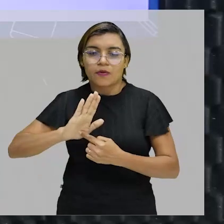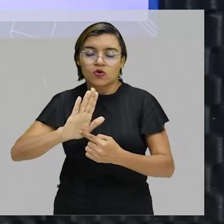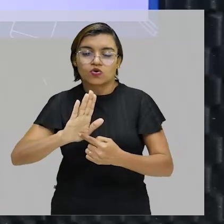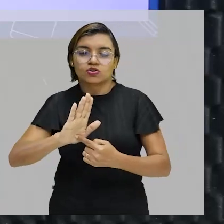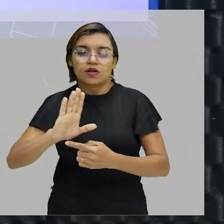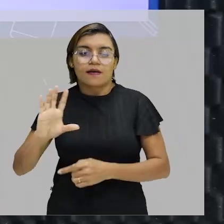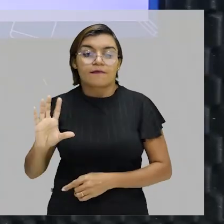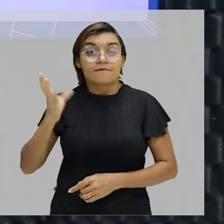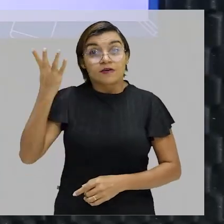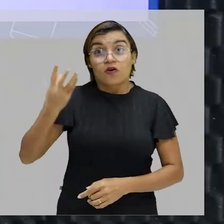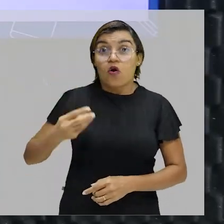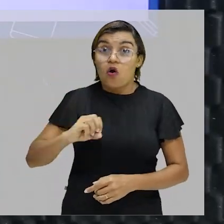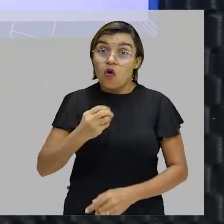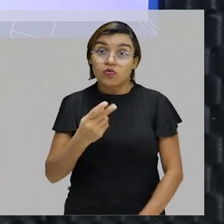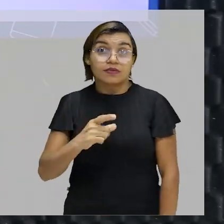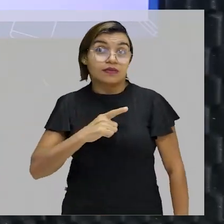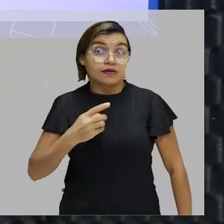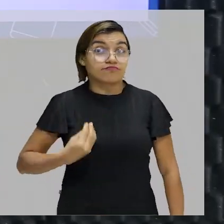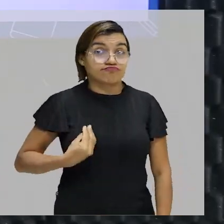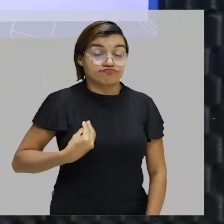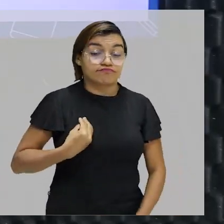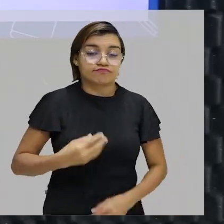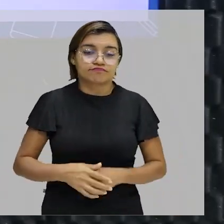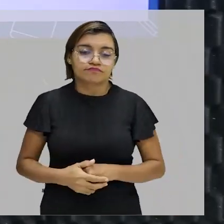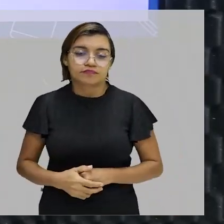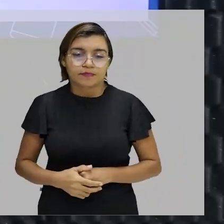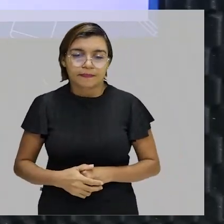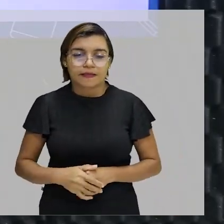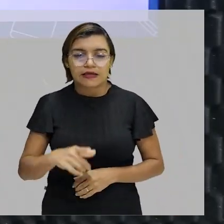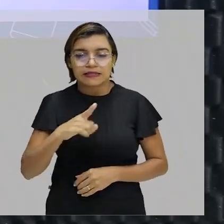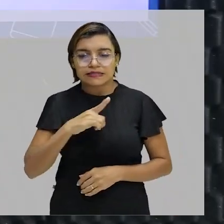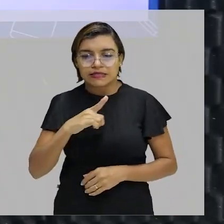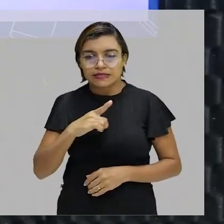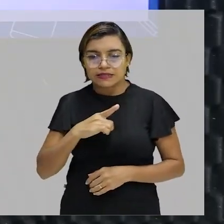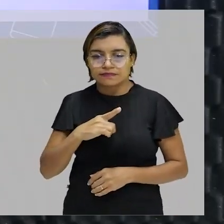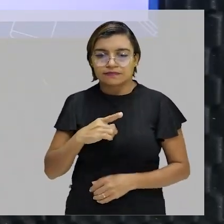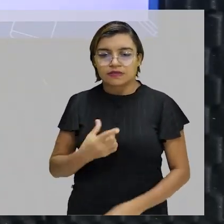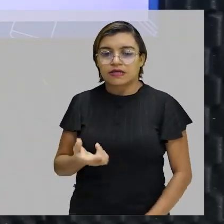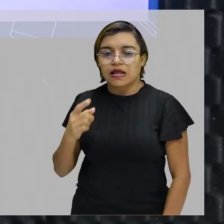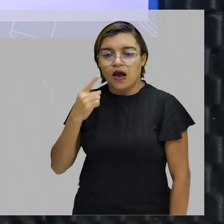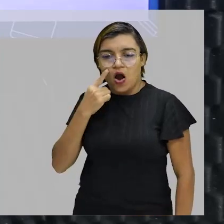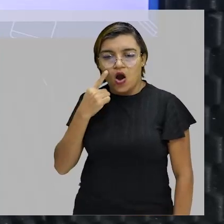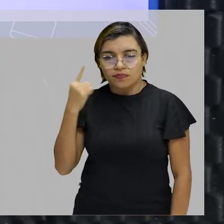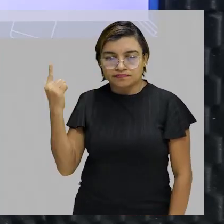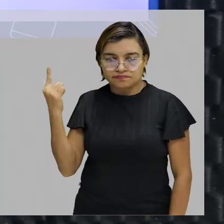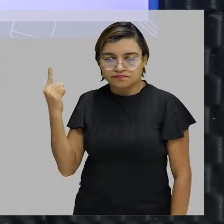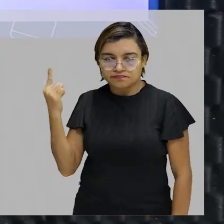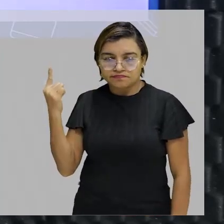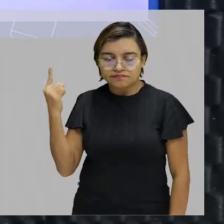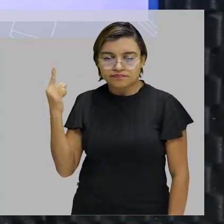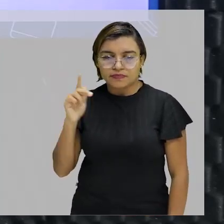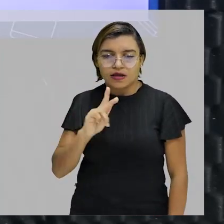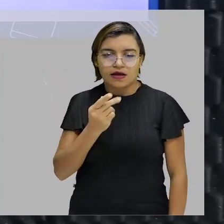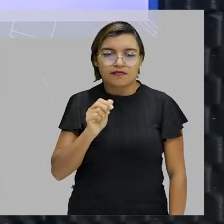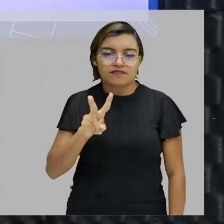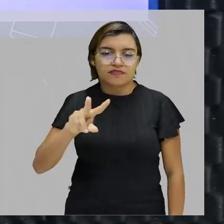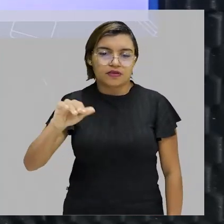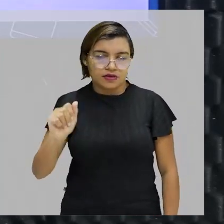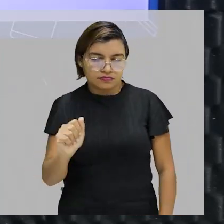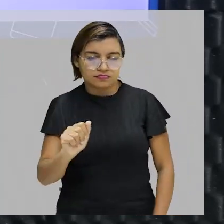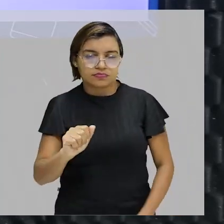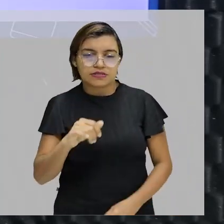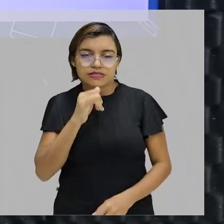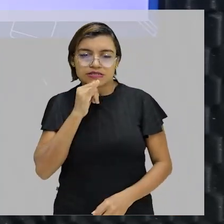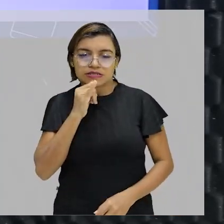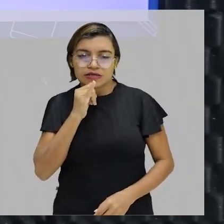Olha só, havia muitos jovens no auditório. Existiam muitos jovens. O verbo existir não é